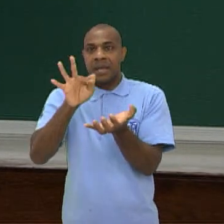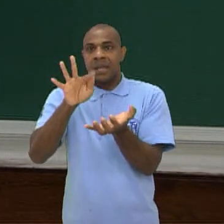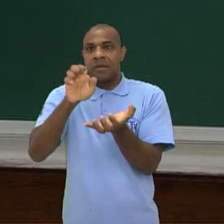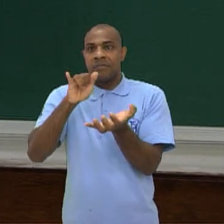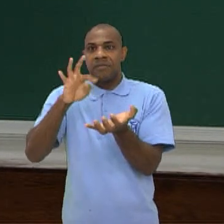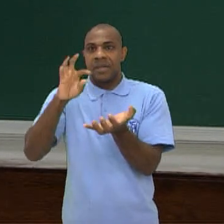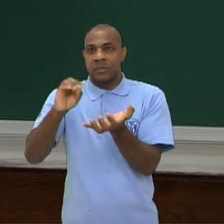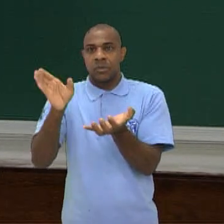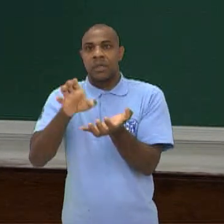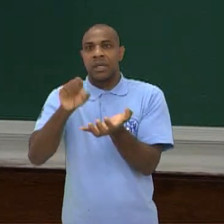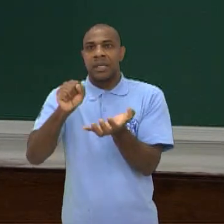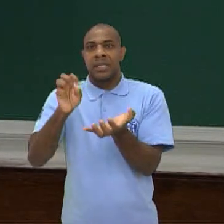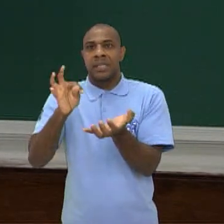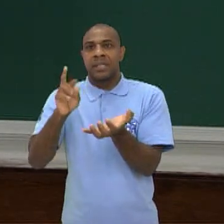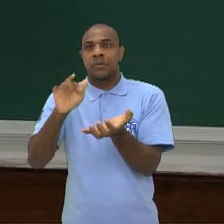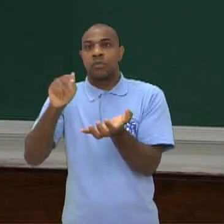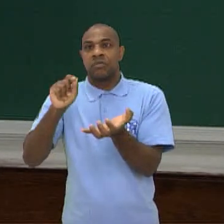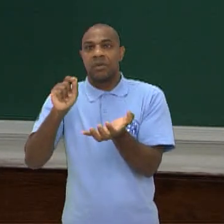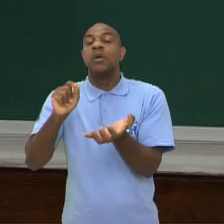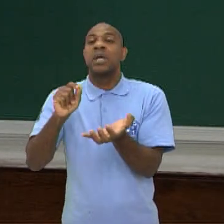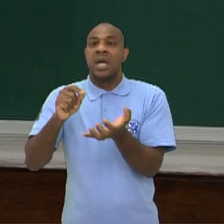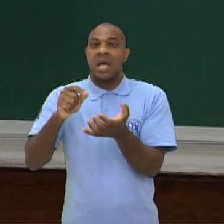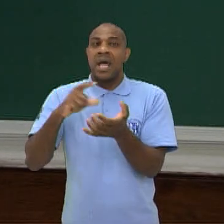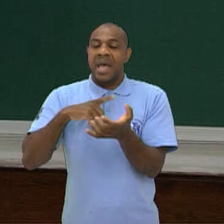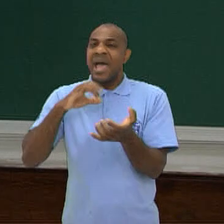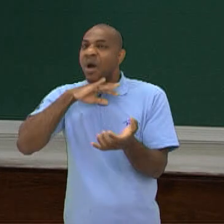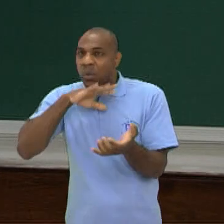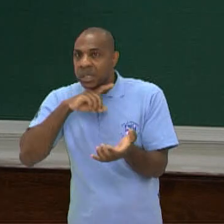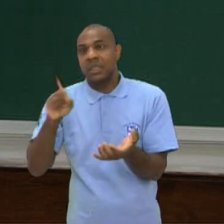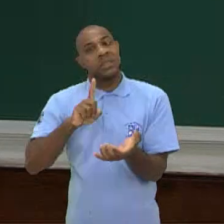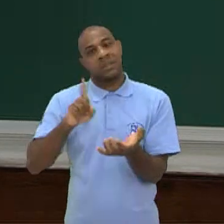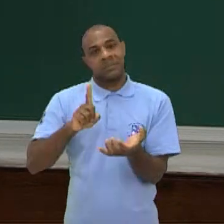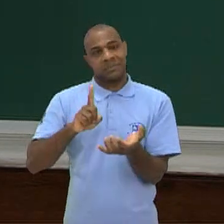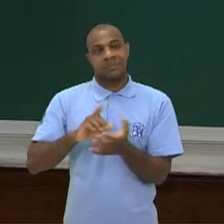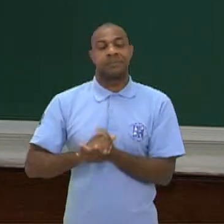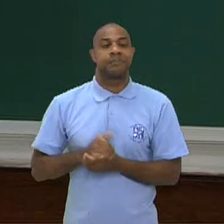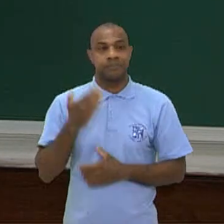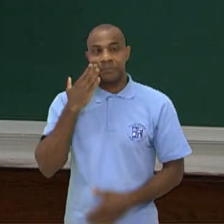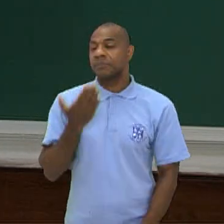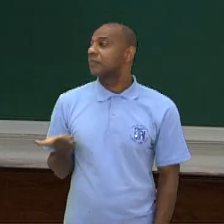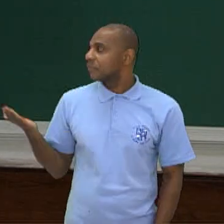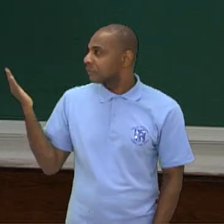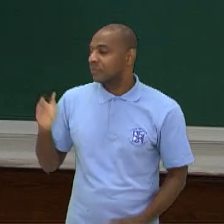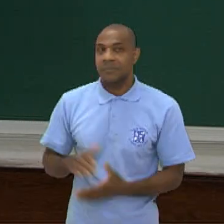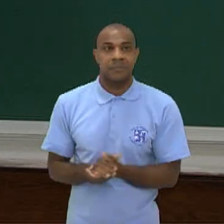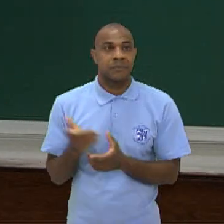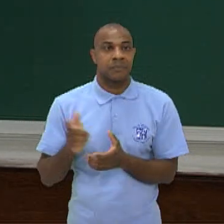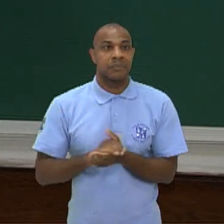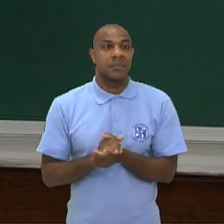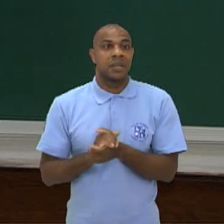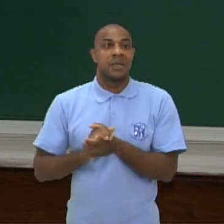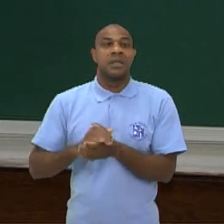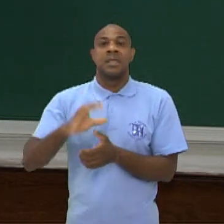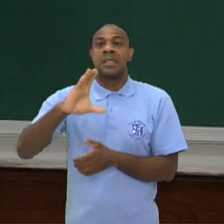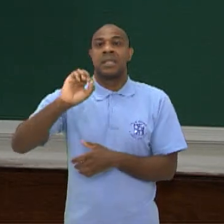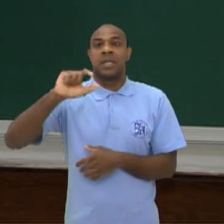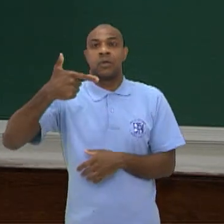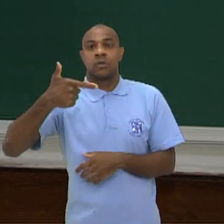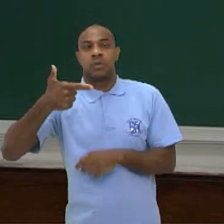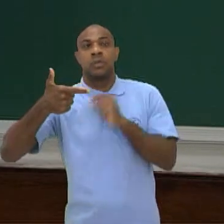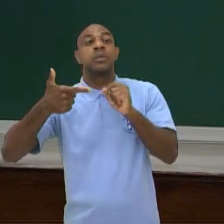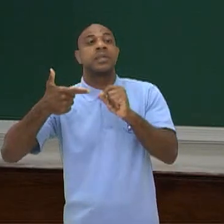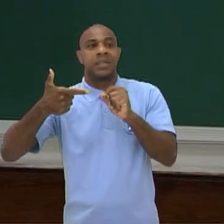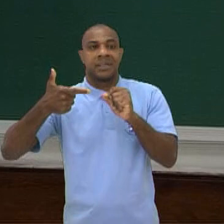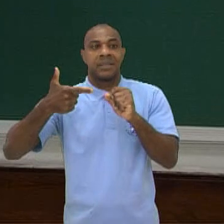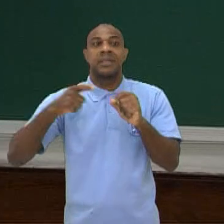por conta das nossas atividades, tá? Ainda aqui, gente, mostrando que o aumento do carbono na atmosfera também causa um outro problema,